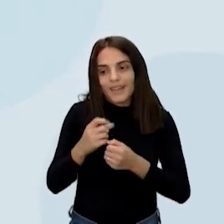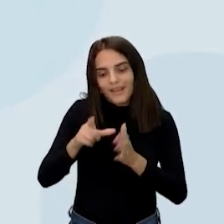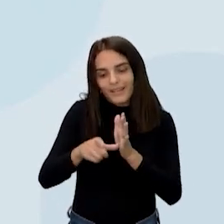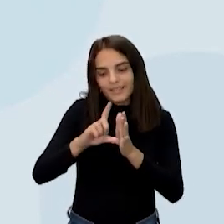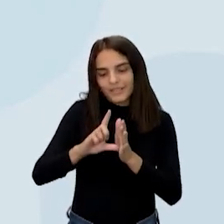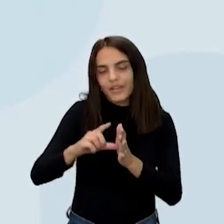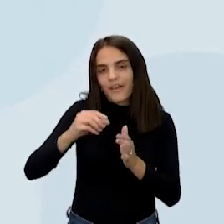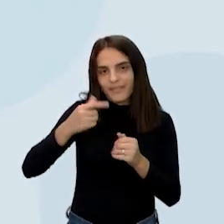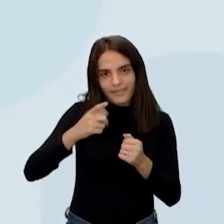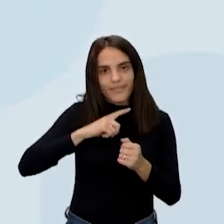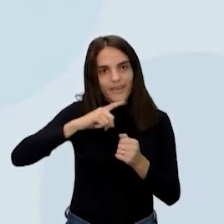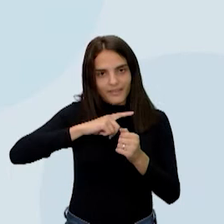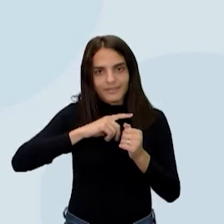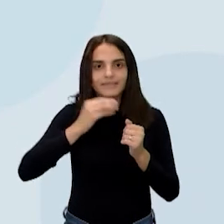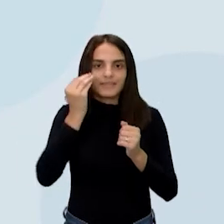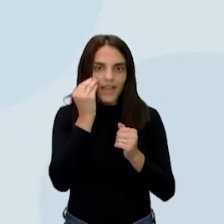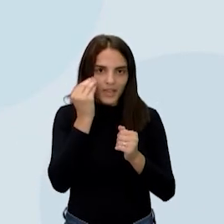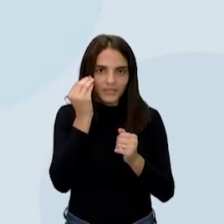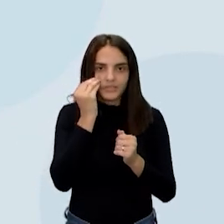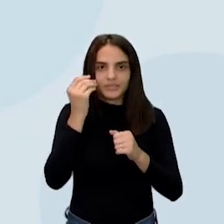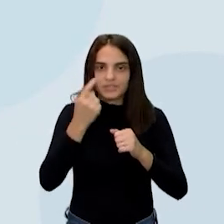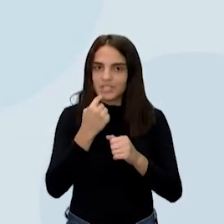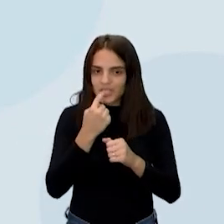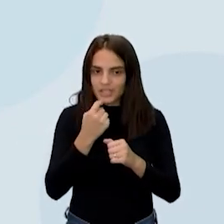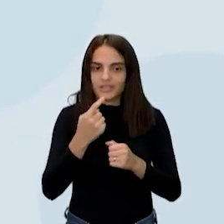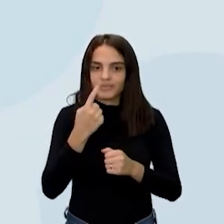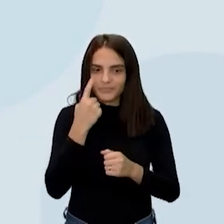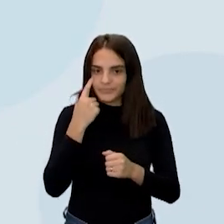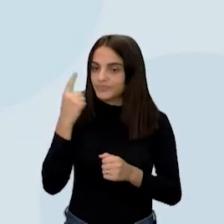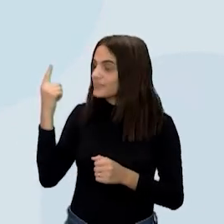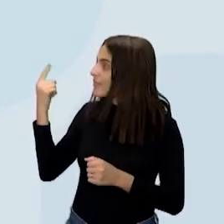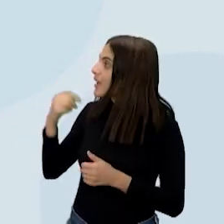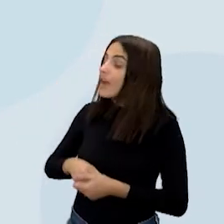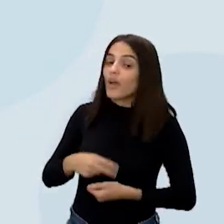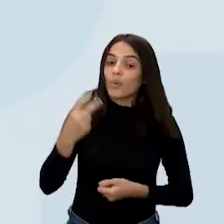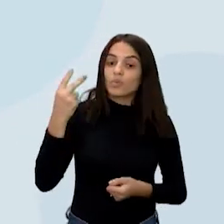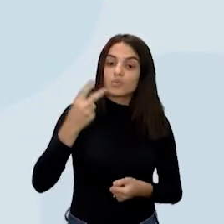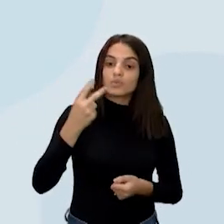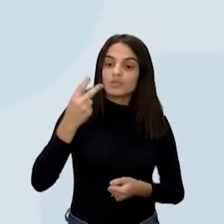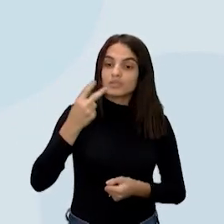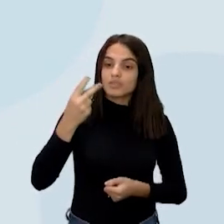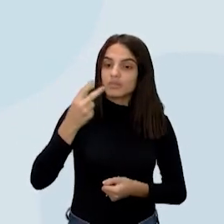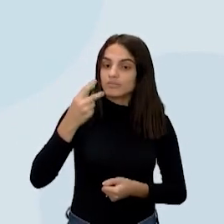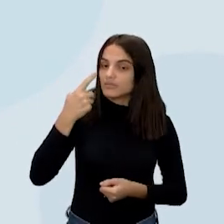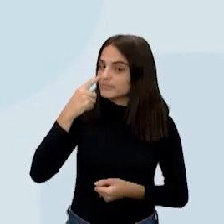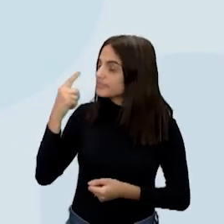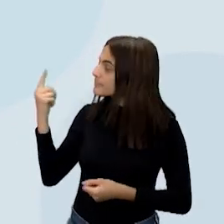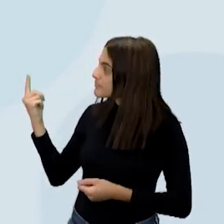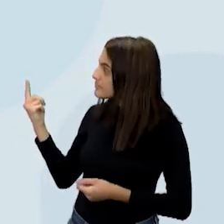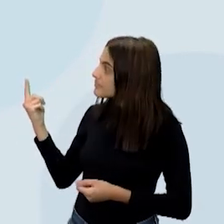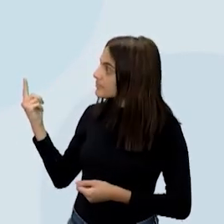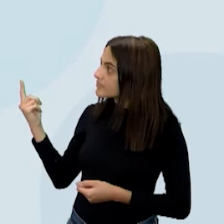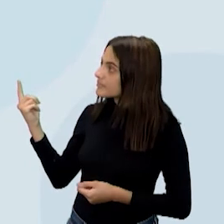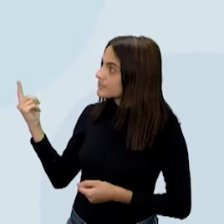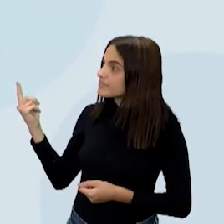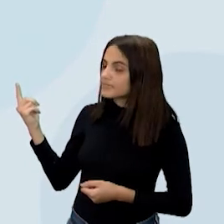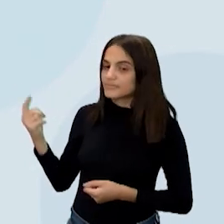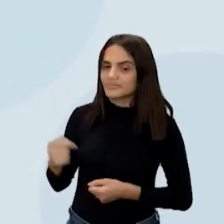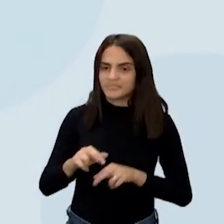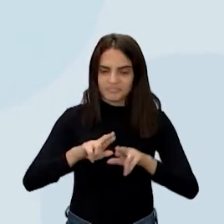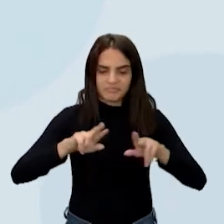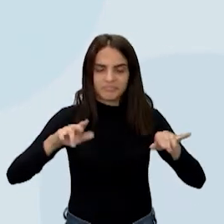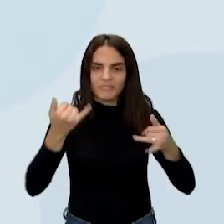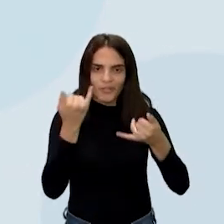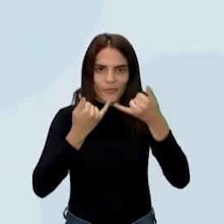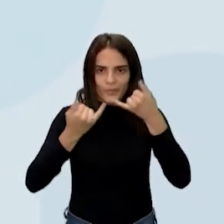gente faz esses testes aí. E aí o segundo cartaz, aí já é um cartaz, né, com várias informações verbais, né? Tem ali